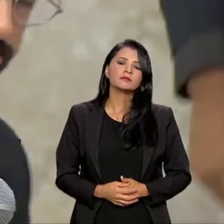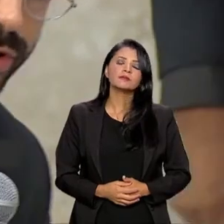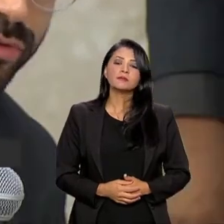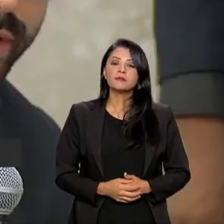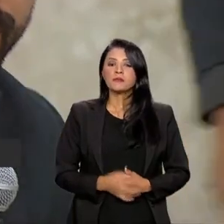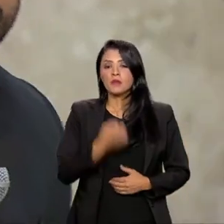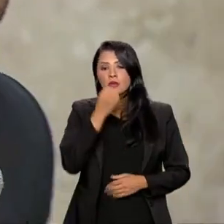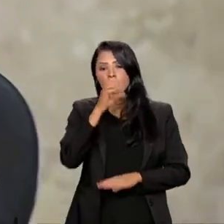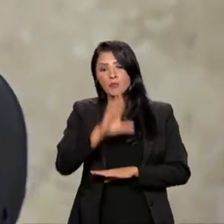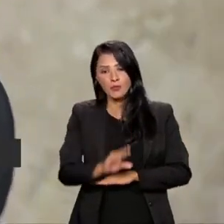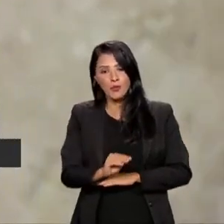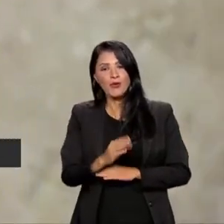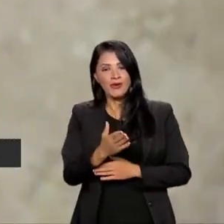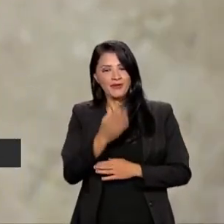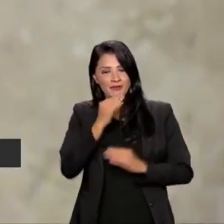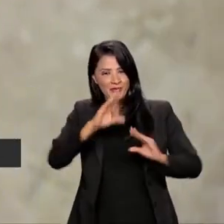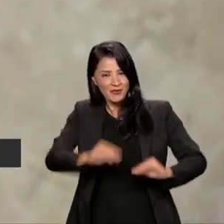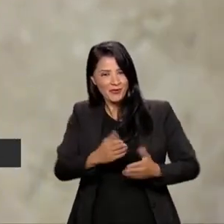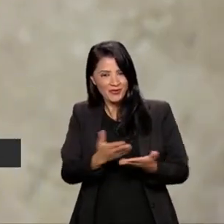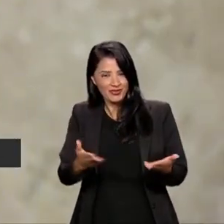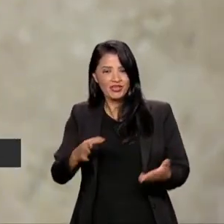Ministros, boa noite. Túlio Amâncio, da Band.